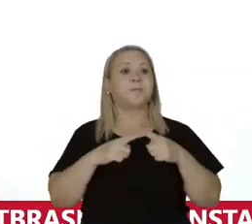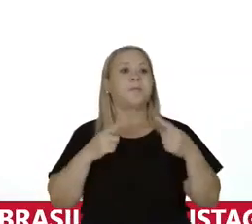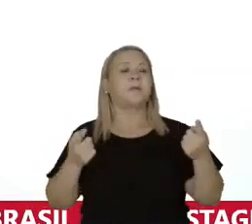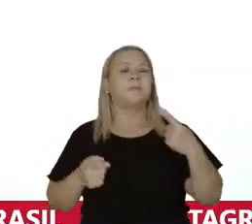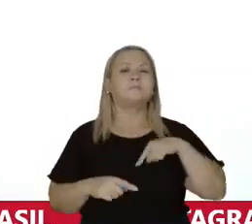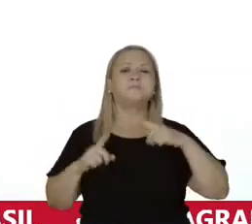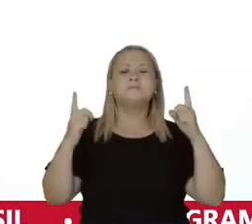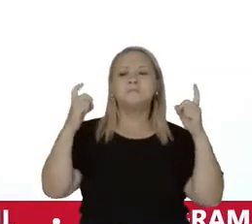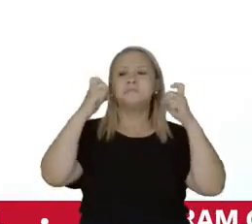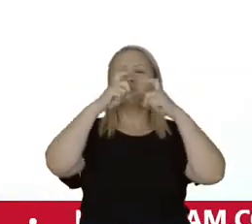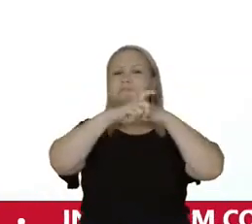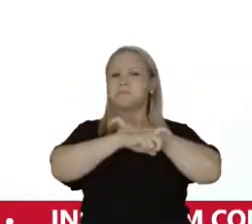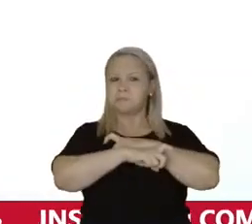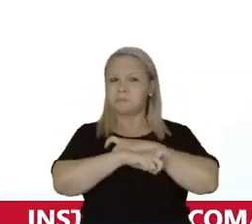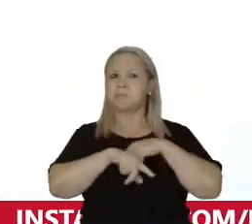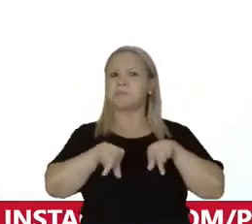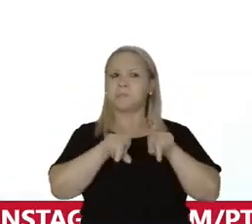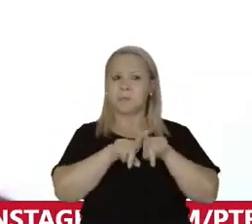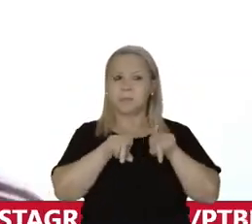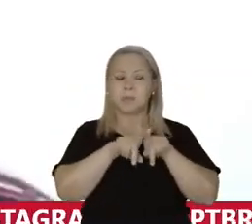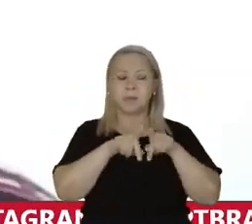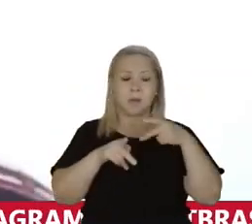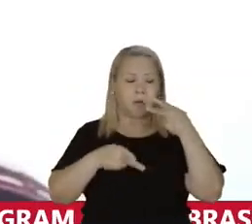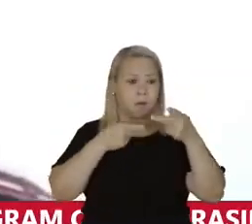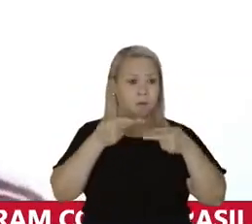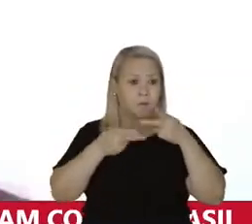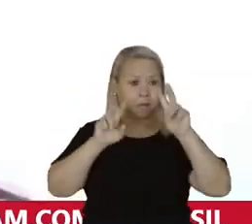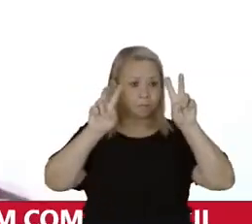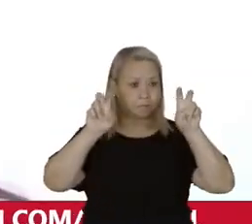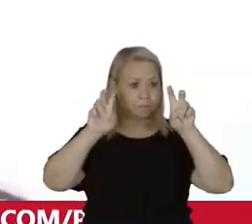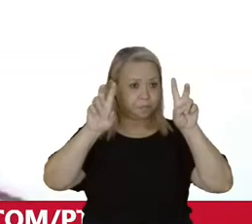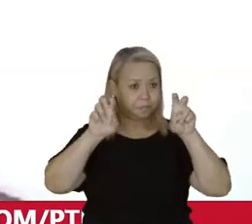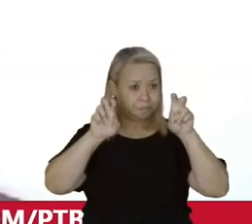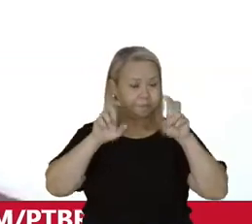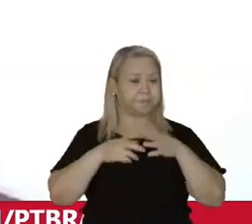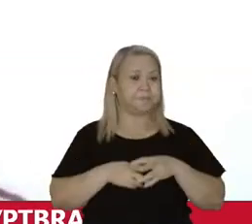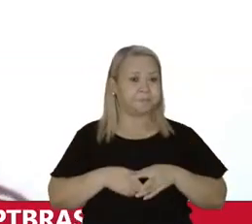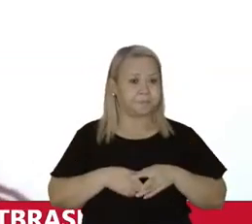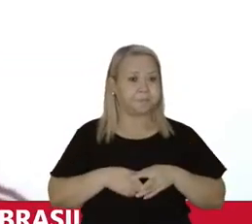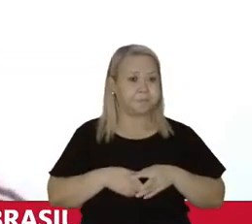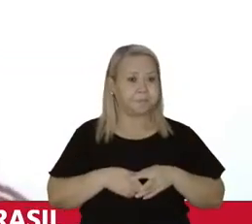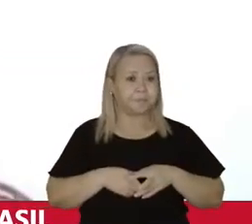gente tem dificuldade, inclusive, de falar sobre isso, porque,